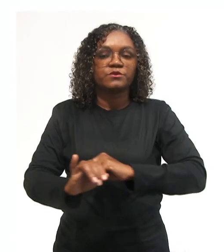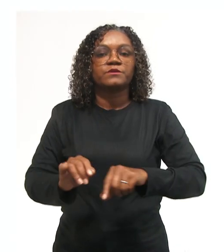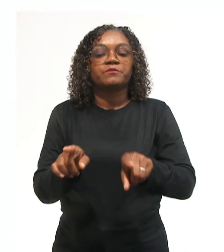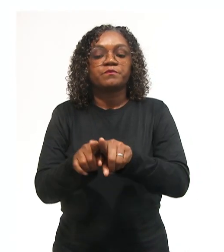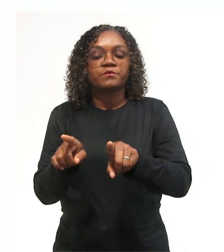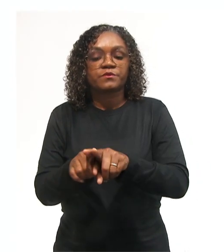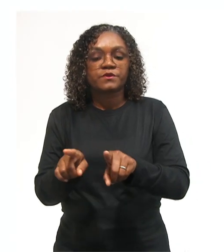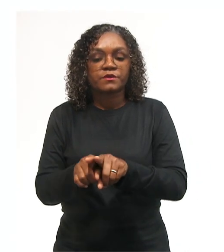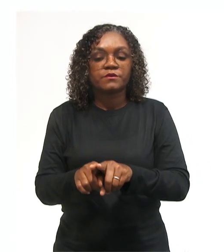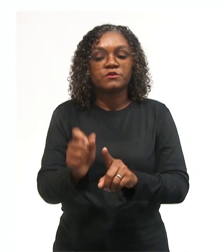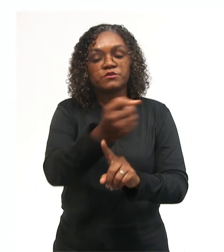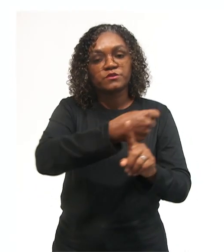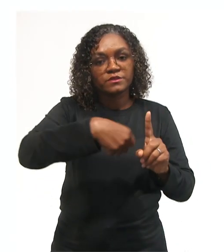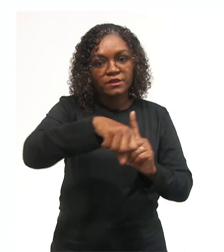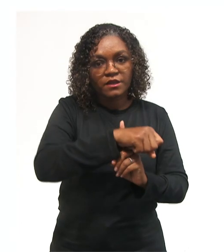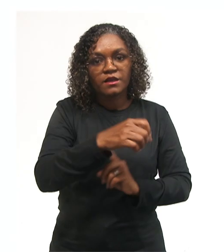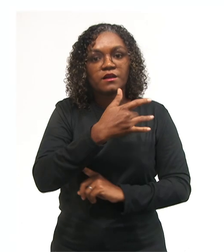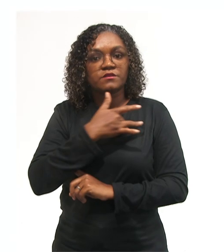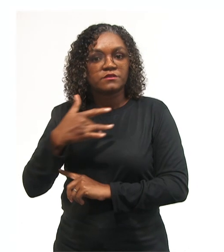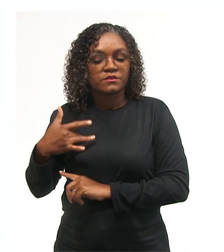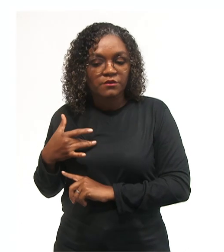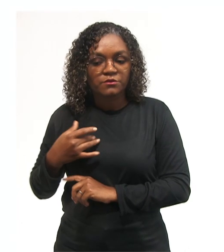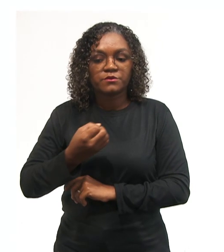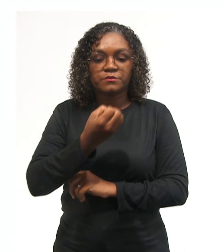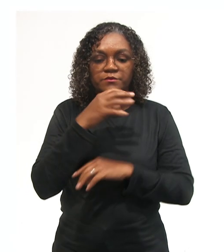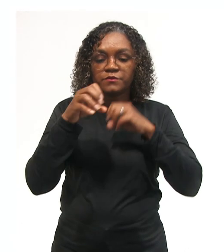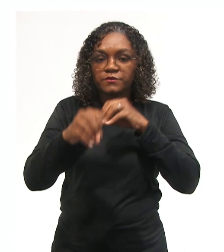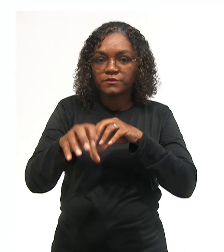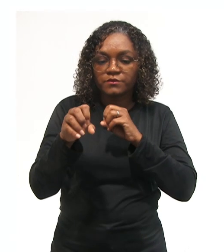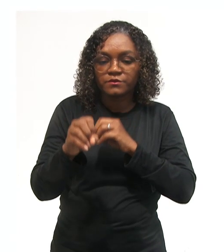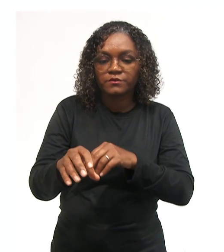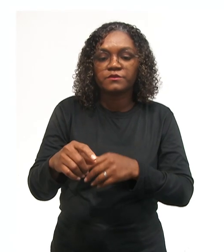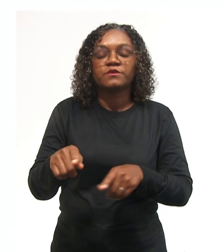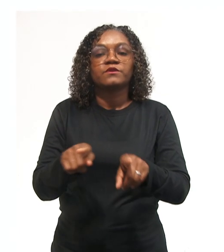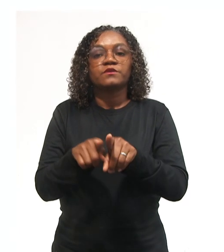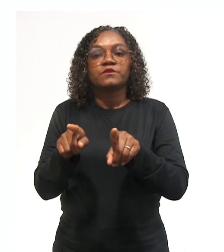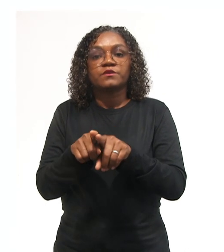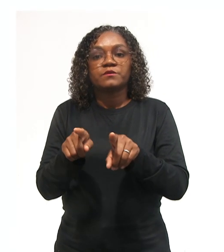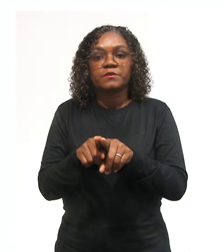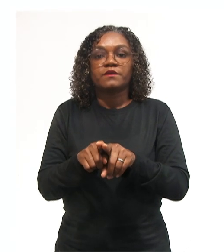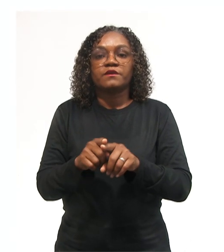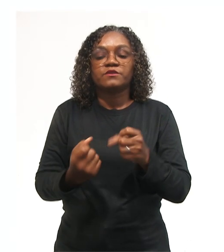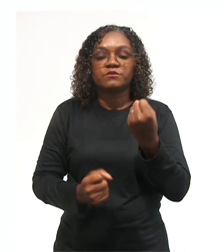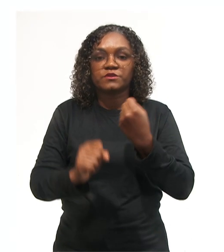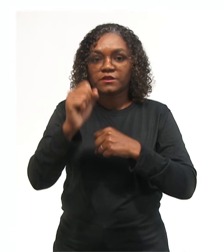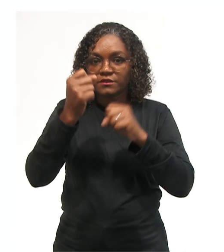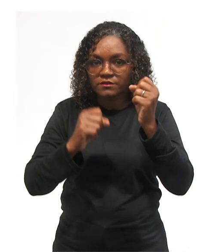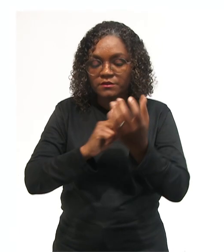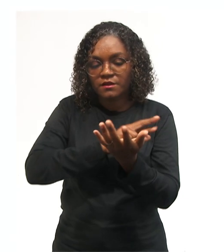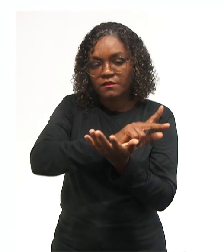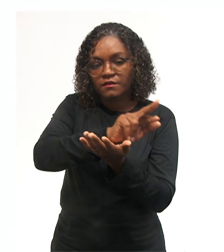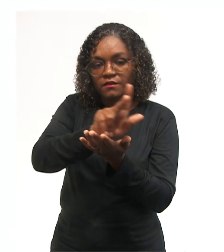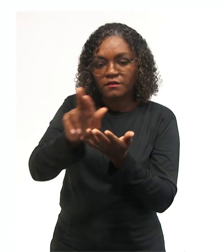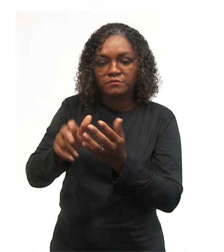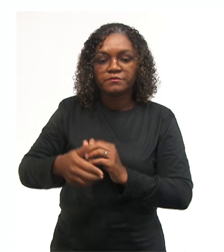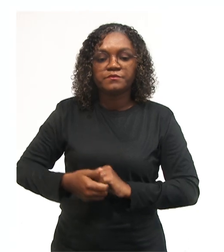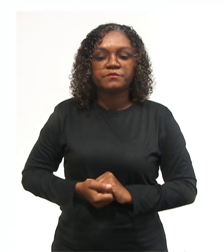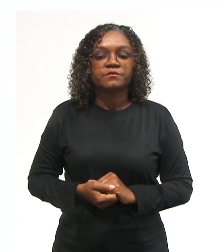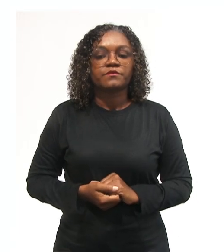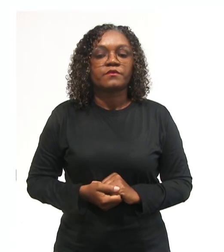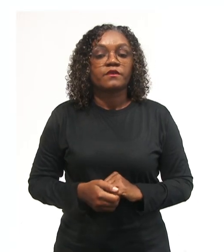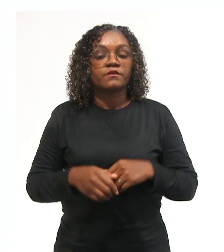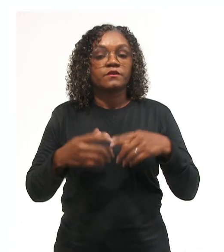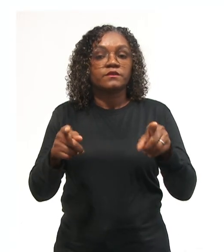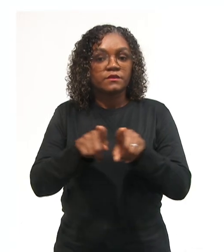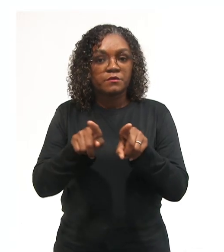bem-estar social, como a educação e saúde, e melhora da urbanização e industrialização. Estudos complementares como Peacock e